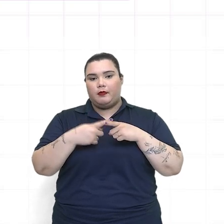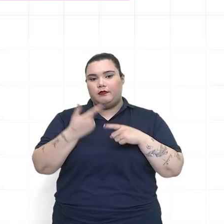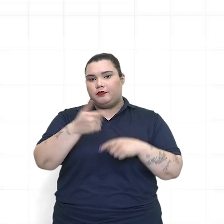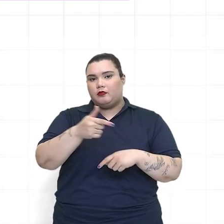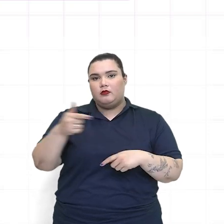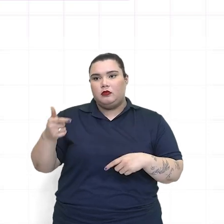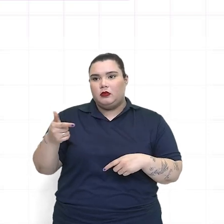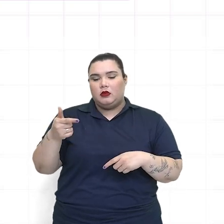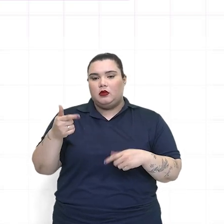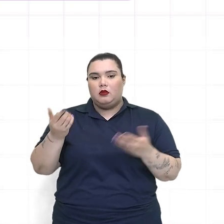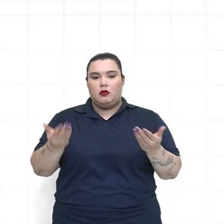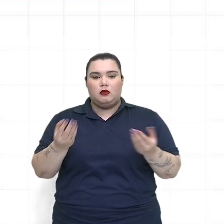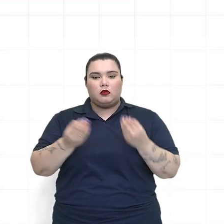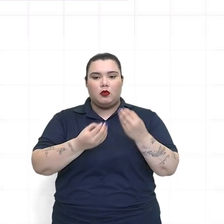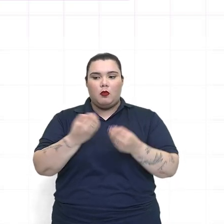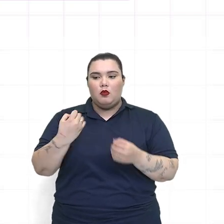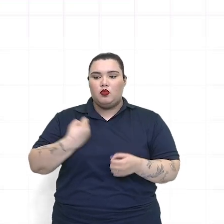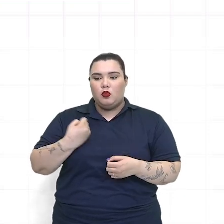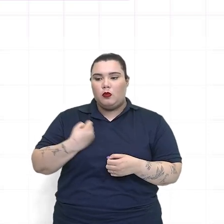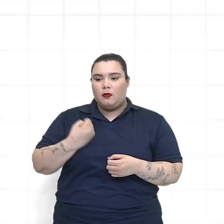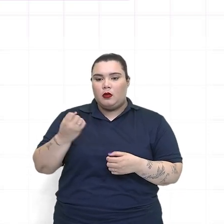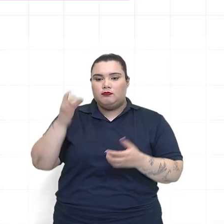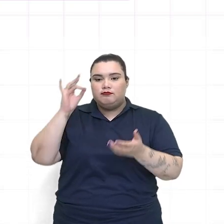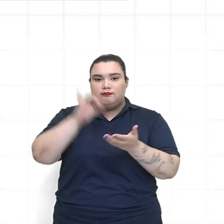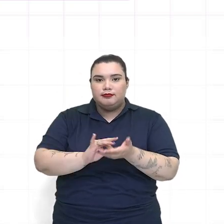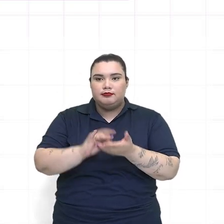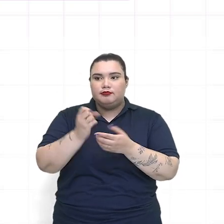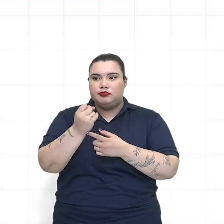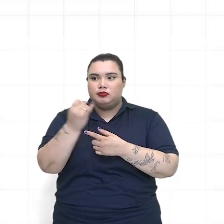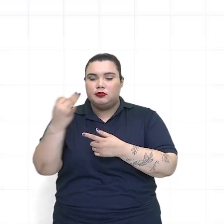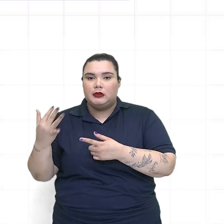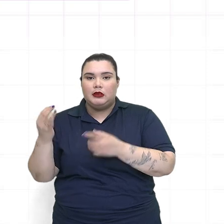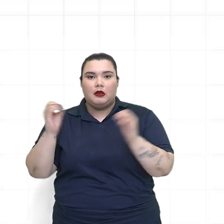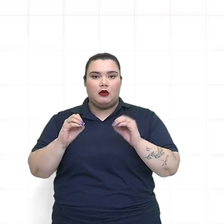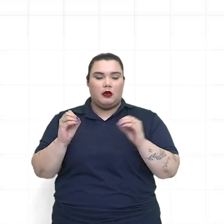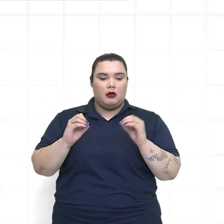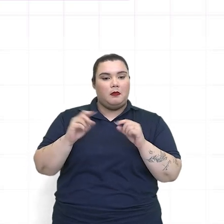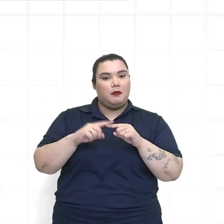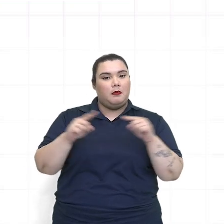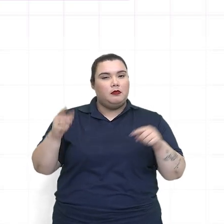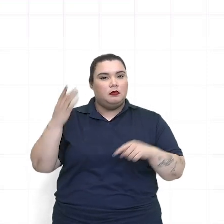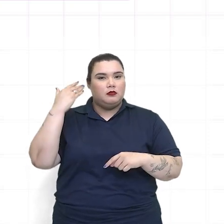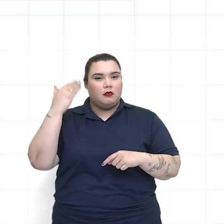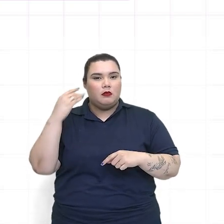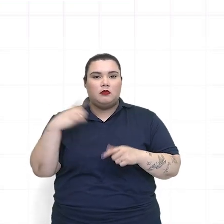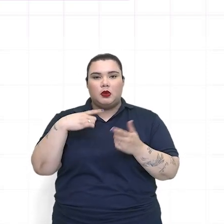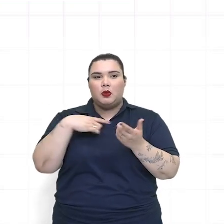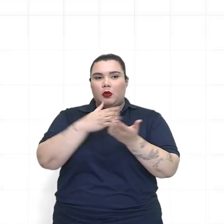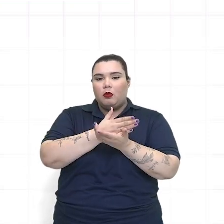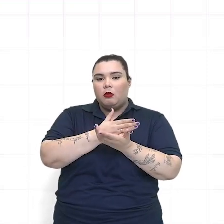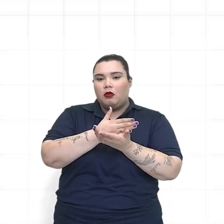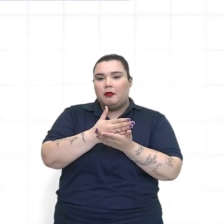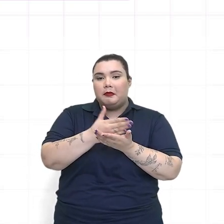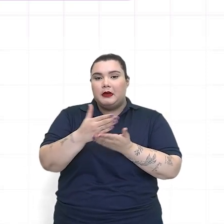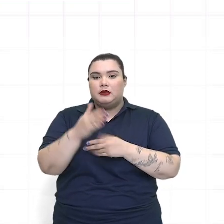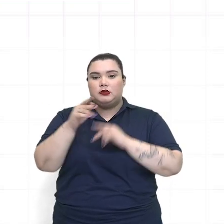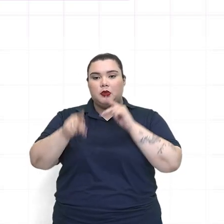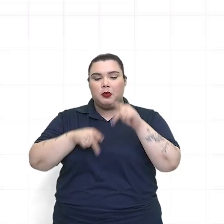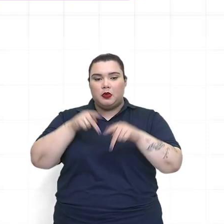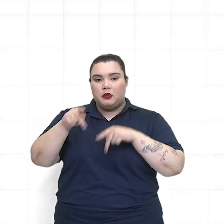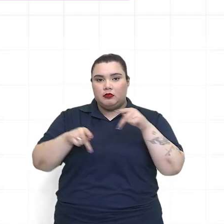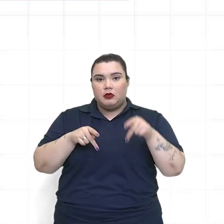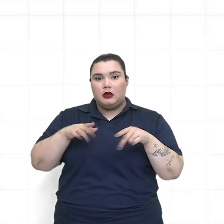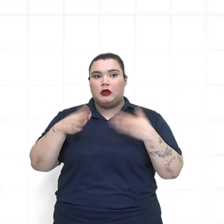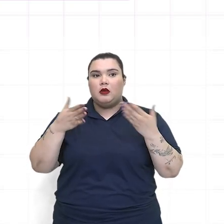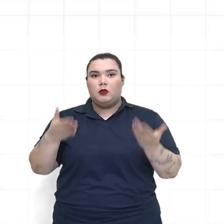existia até então os algarismos propriamente ditos. Mas naquela época, né, estava se começando a civilização,